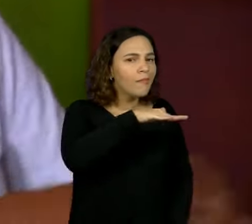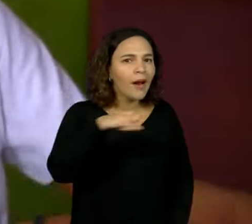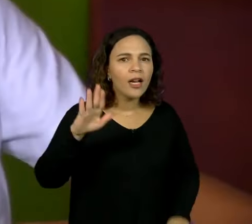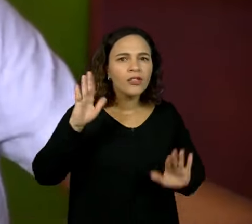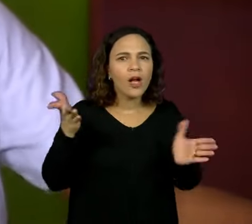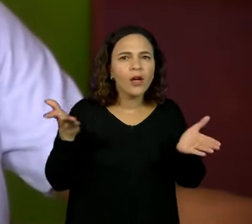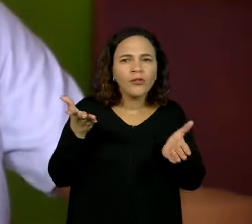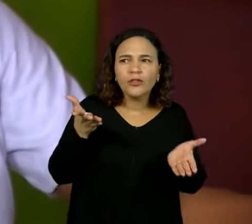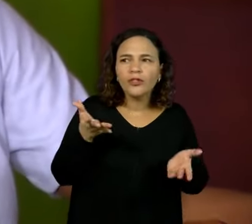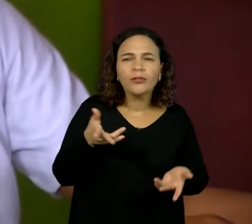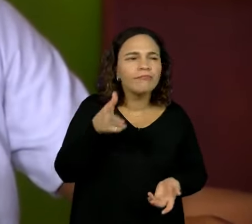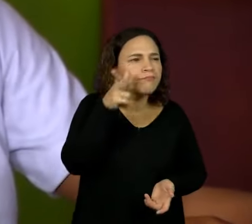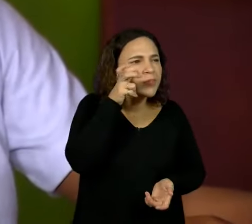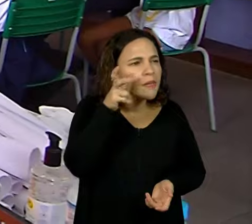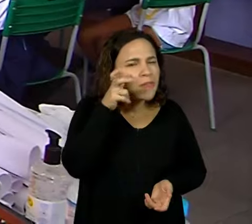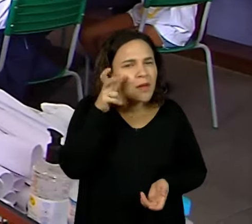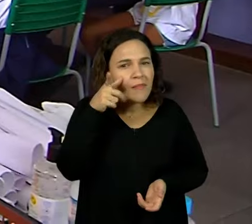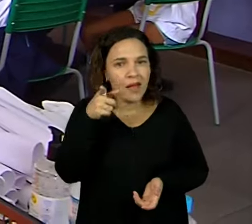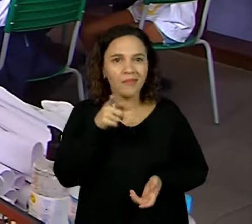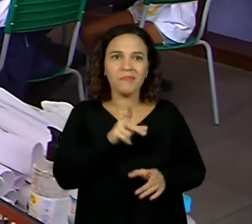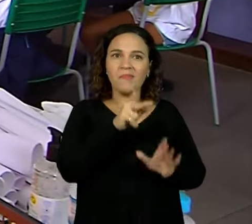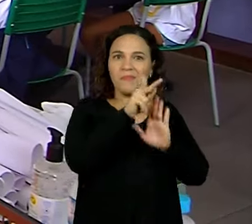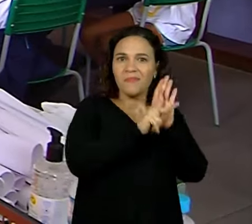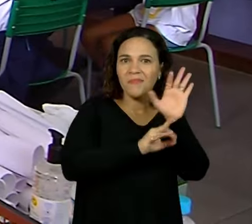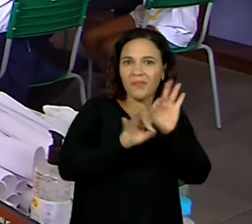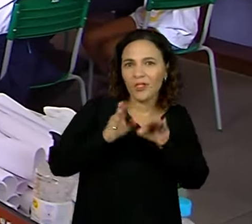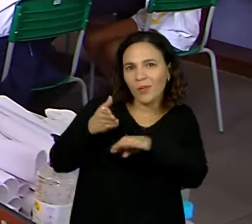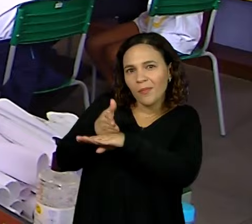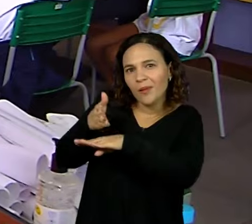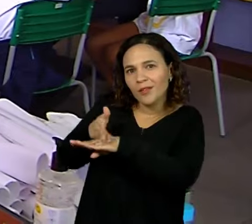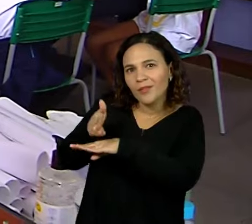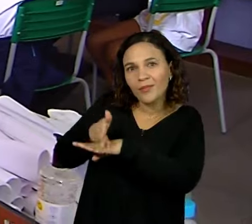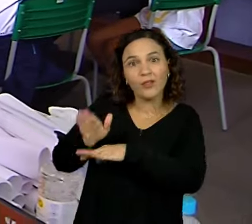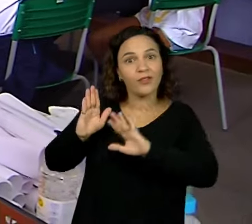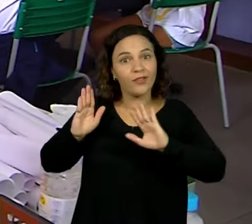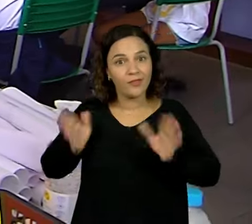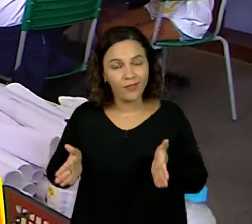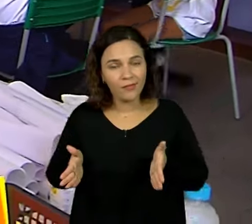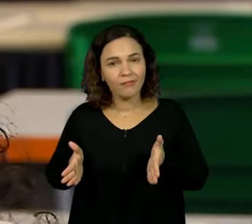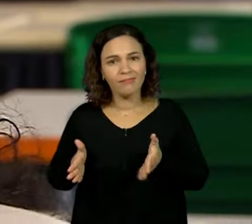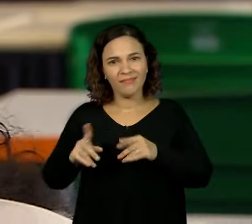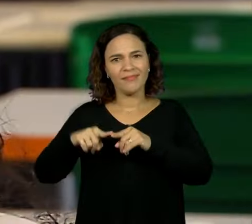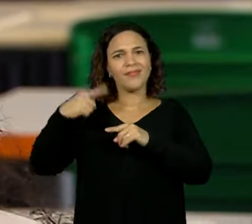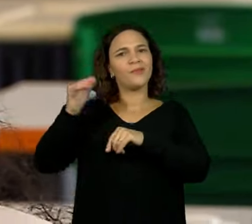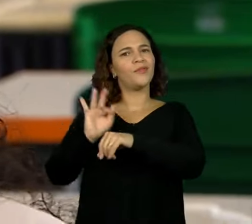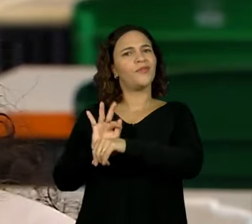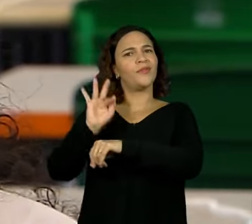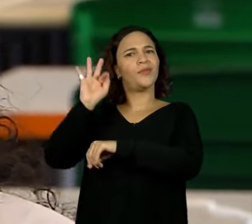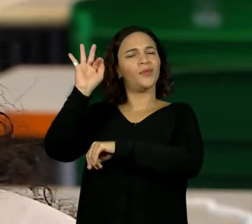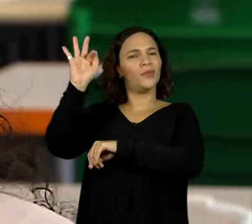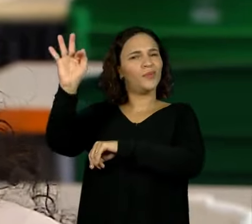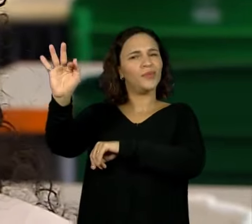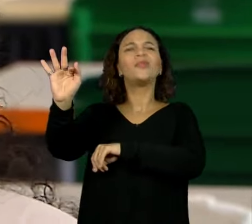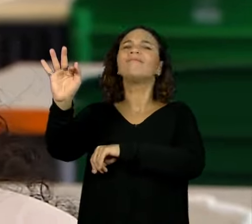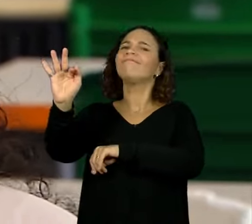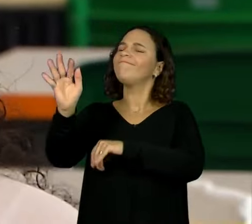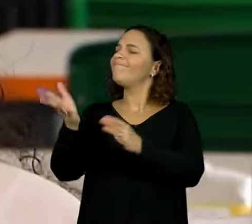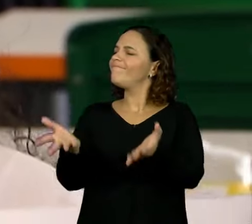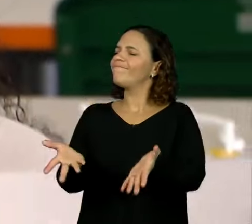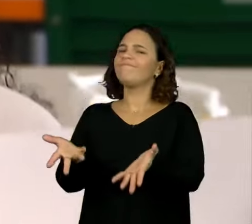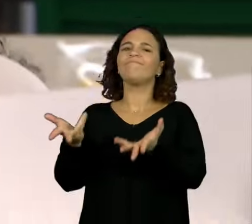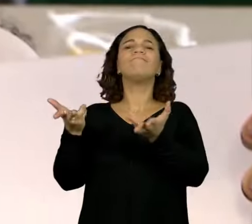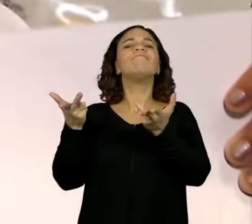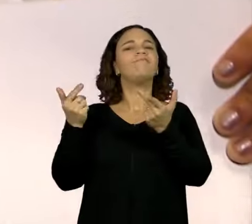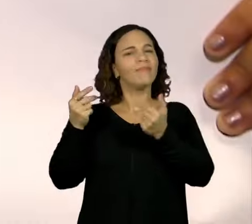foram contempladas para participar desse projeto, com certeza elas terão aí um futuro pela frente e com certeza esse